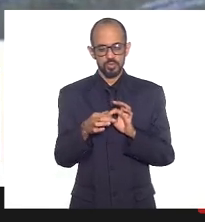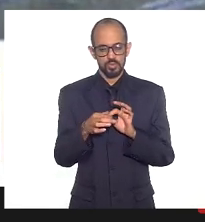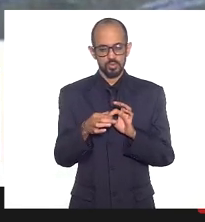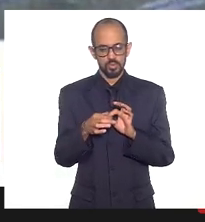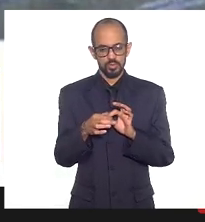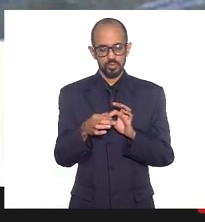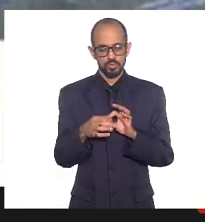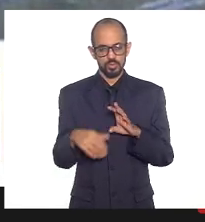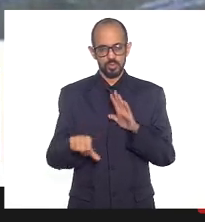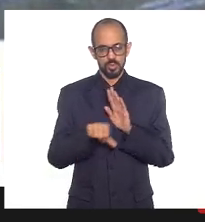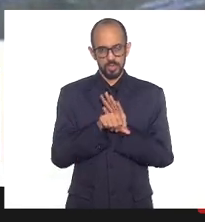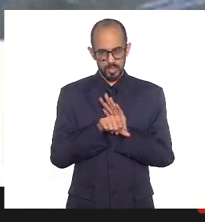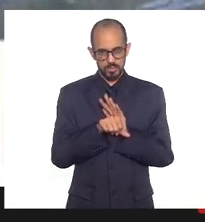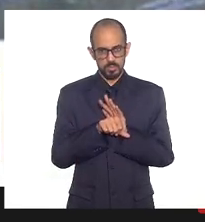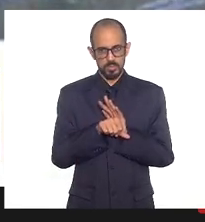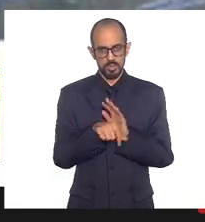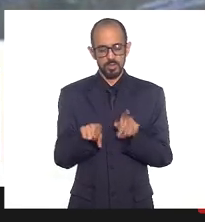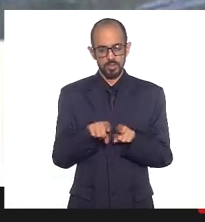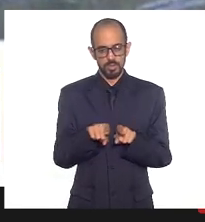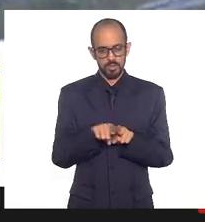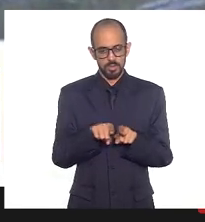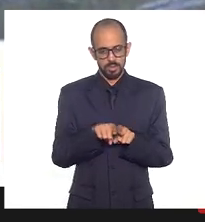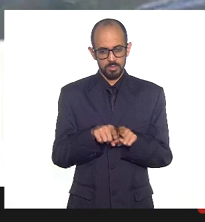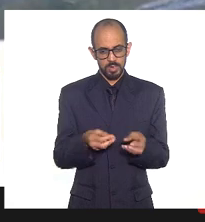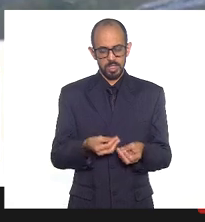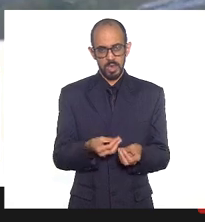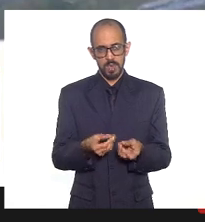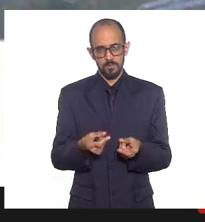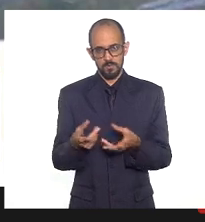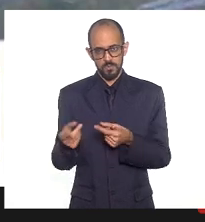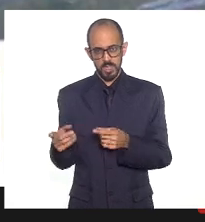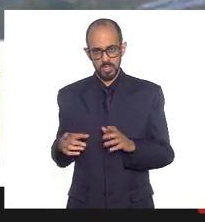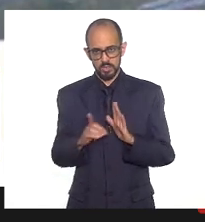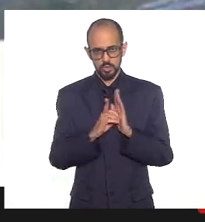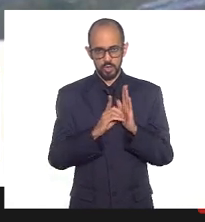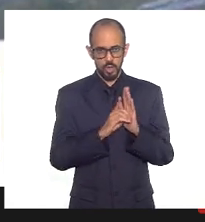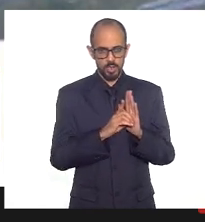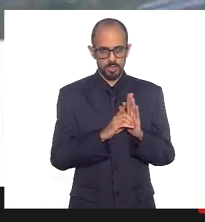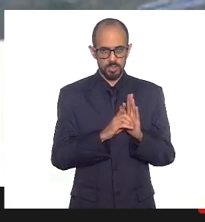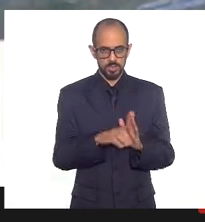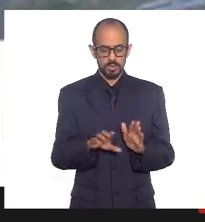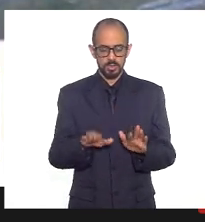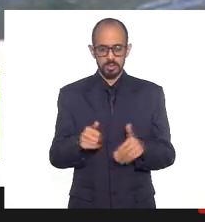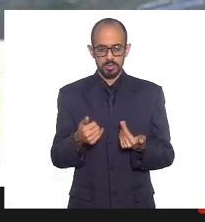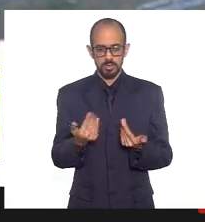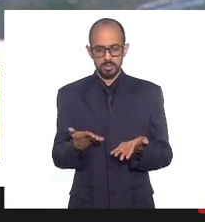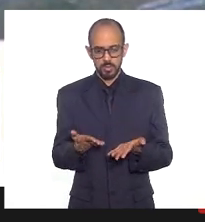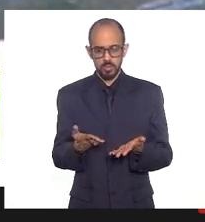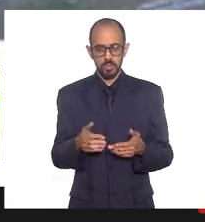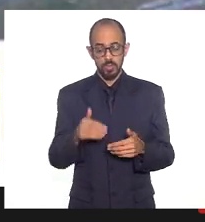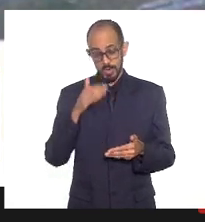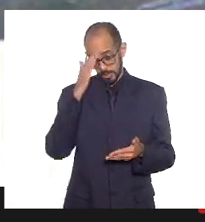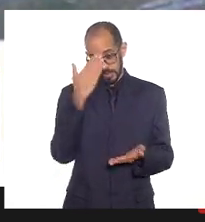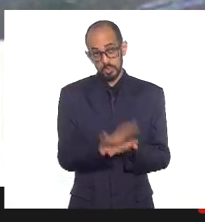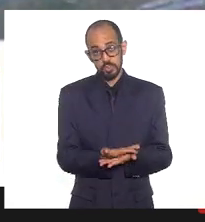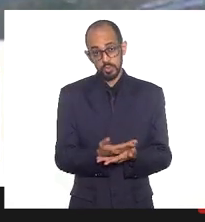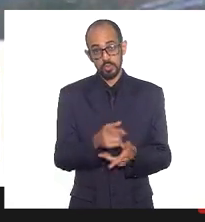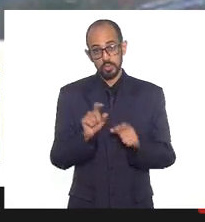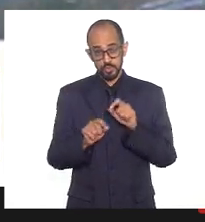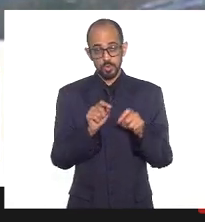de crime e de varejo de substâncias ilícitas. Então, acredito que a democratização ela contribui